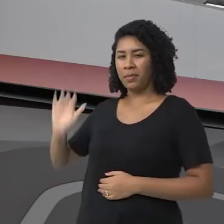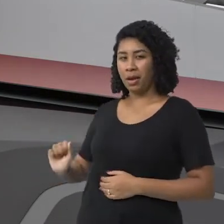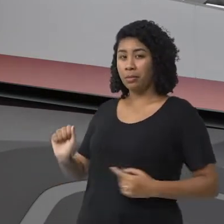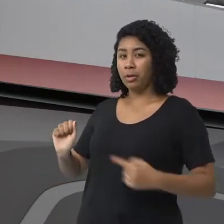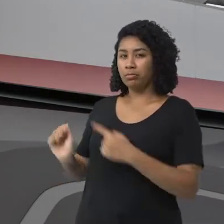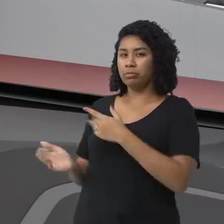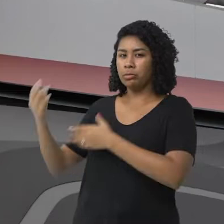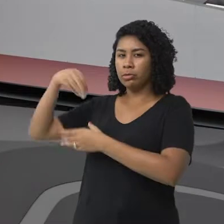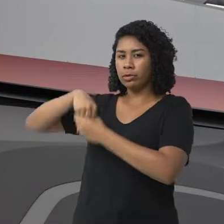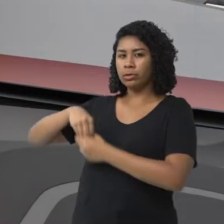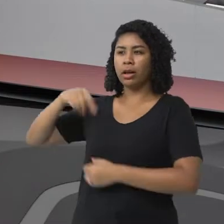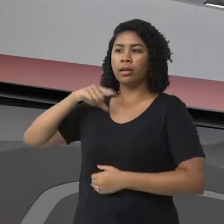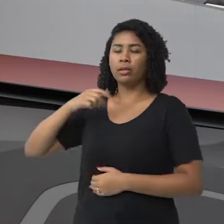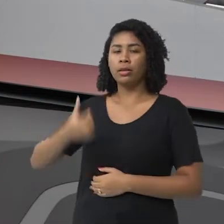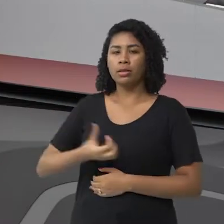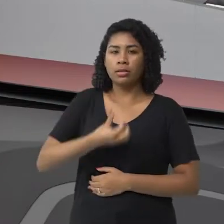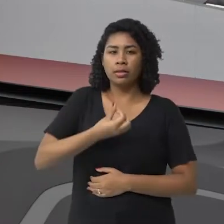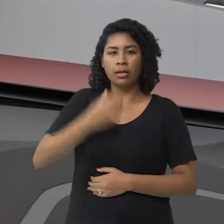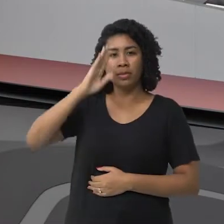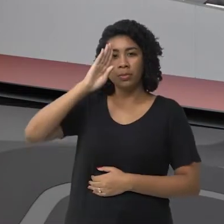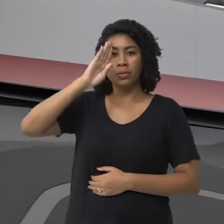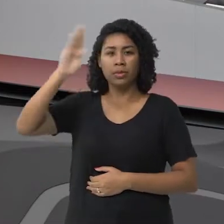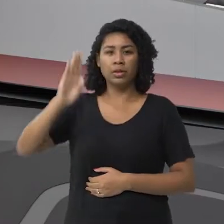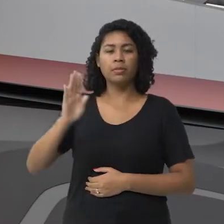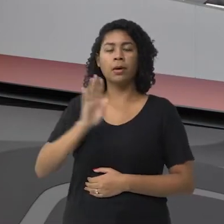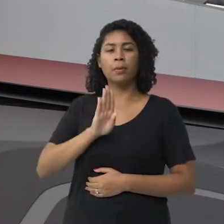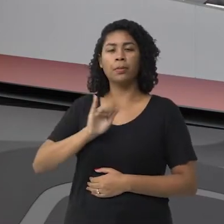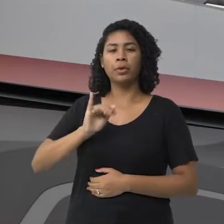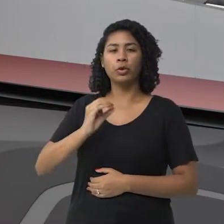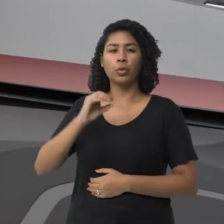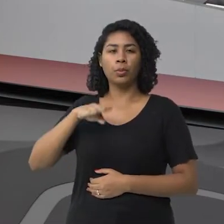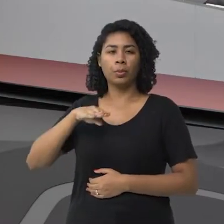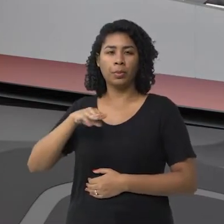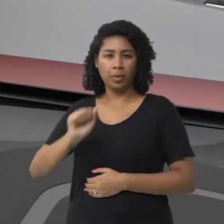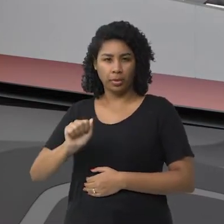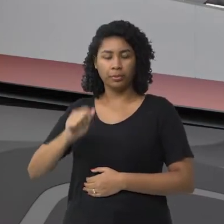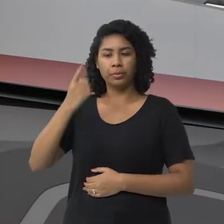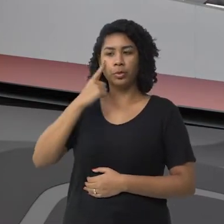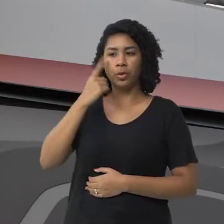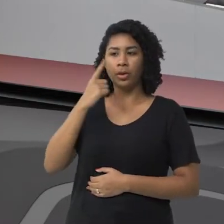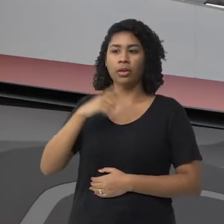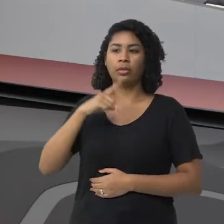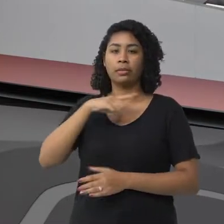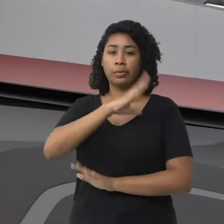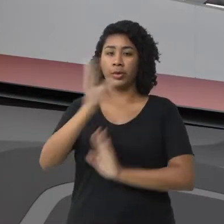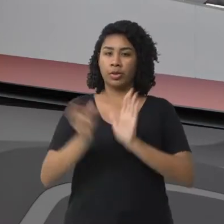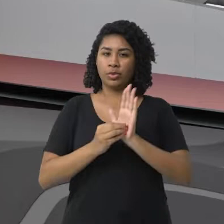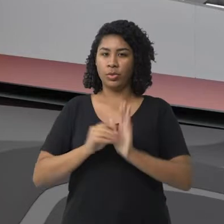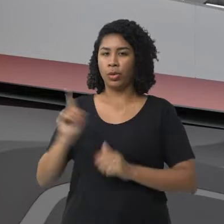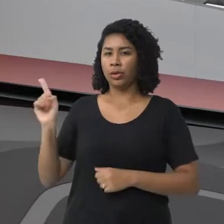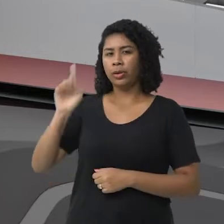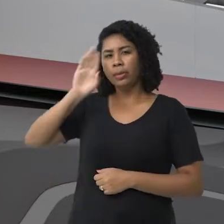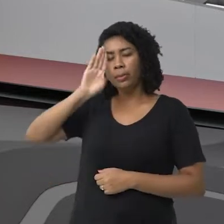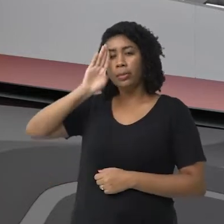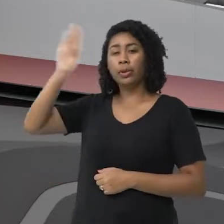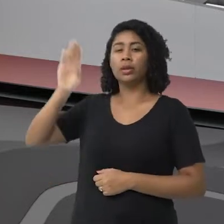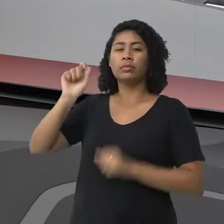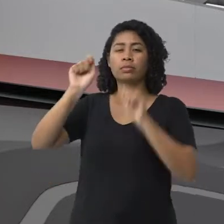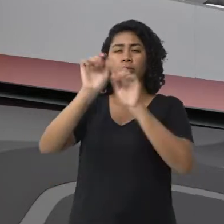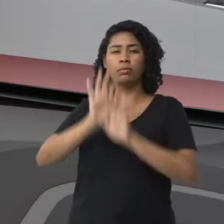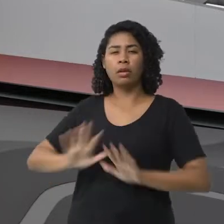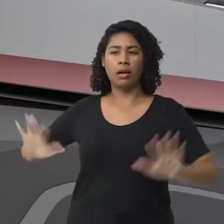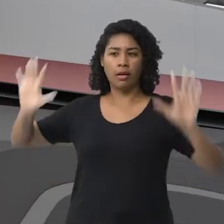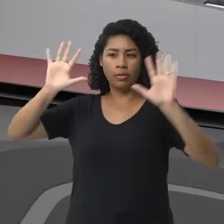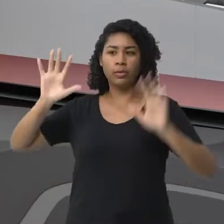vai ter esses 6 principais biomas. Quais são, então? A Amazônia, o principal bioma porque ele é o maior, seguido do